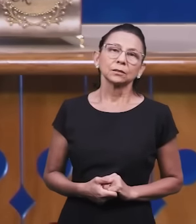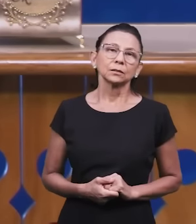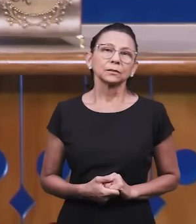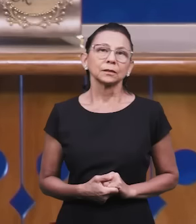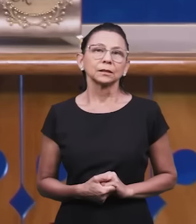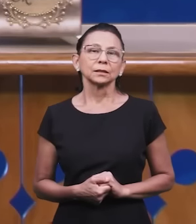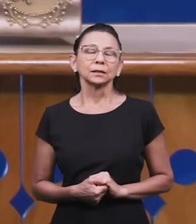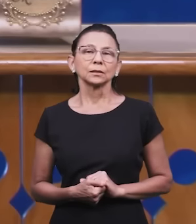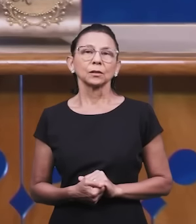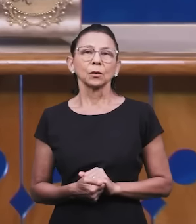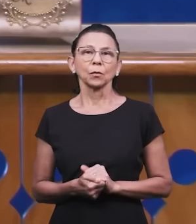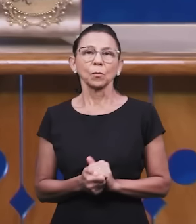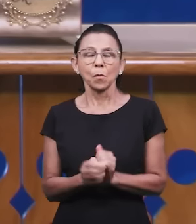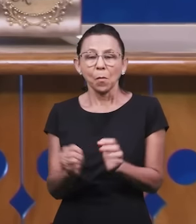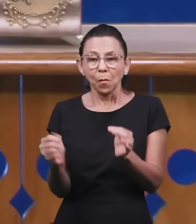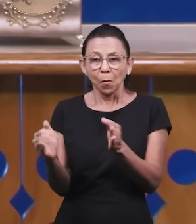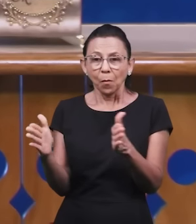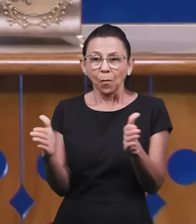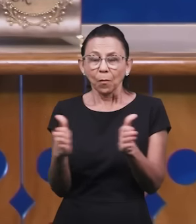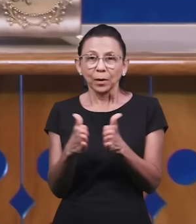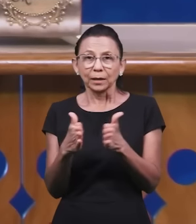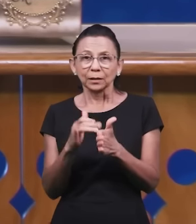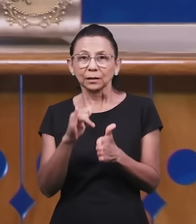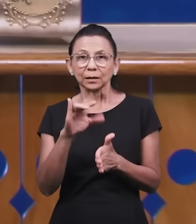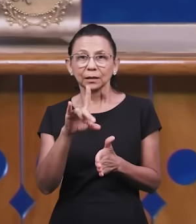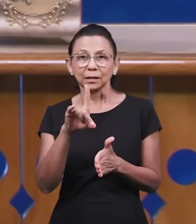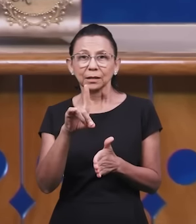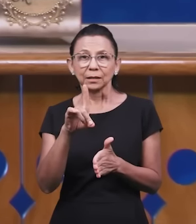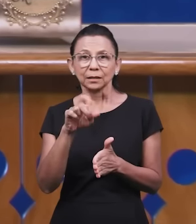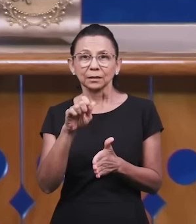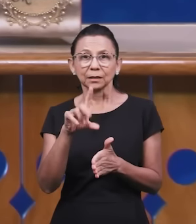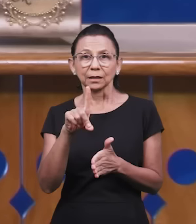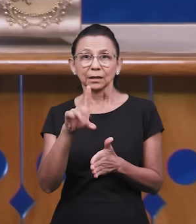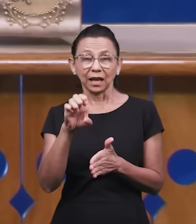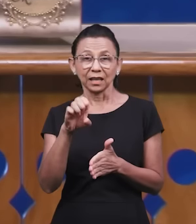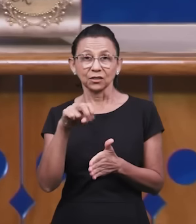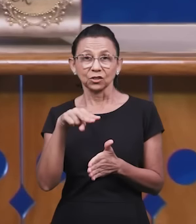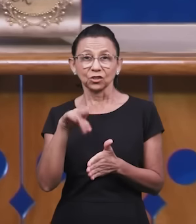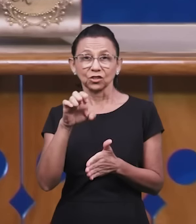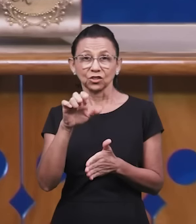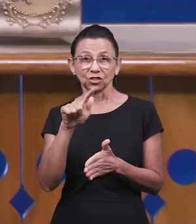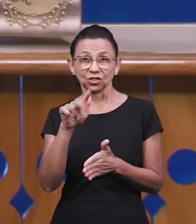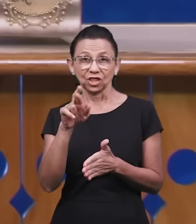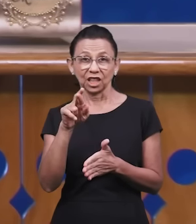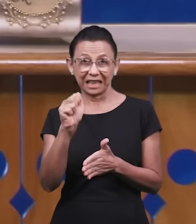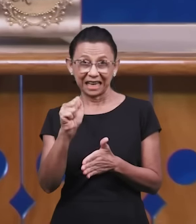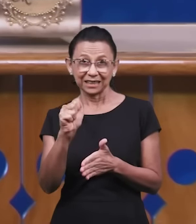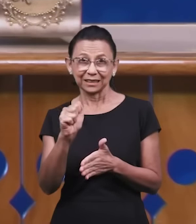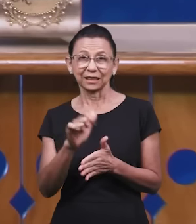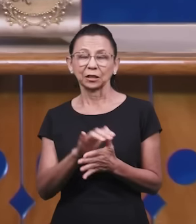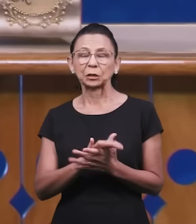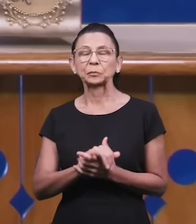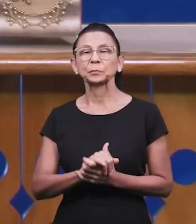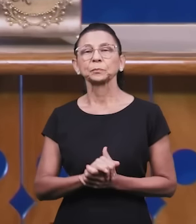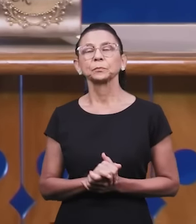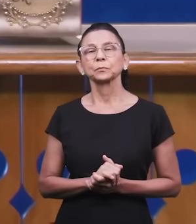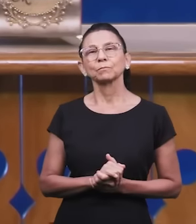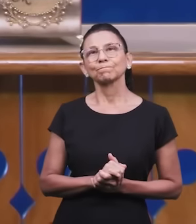um tempo chamado Idade Negra. Por quê? Porque a teologia, resultado de